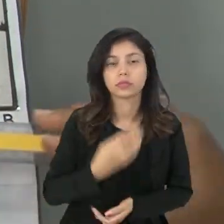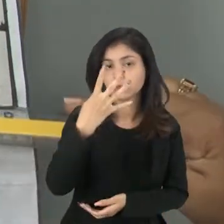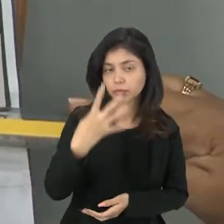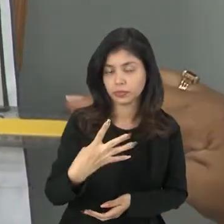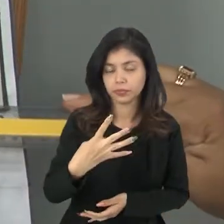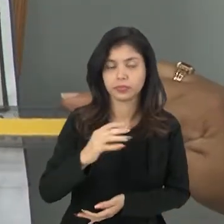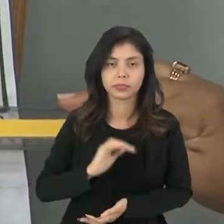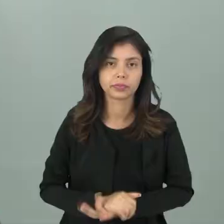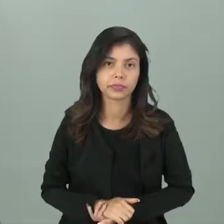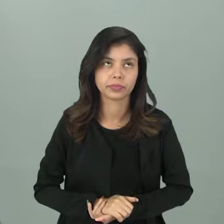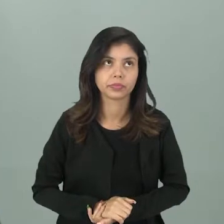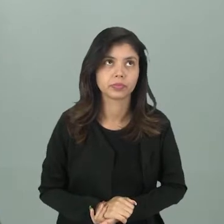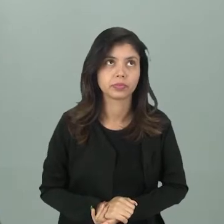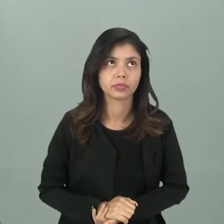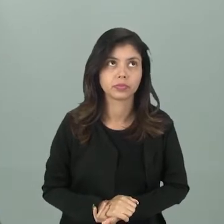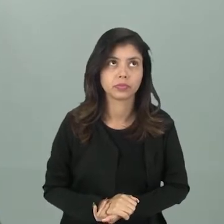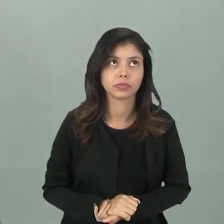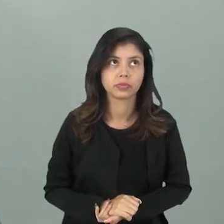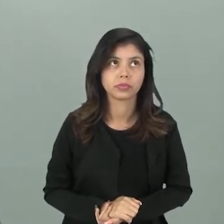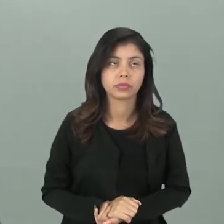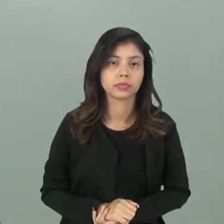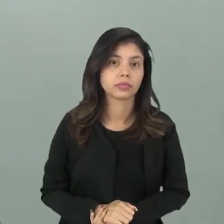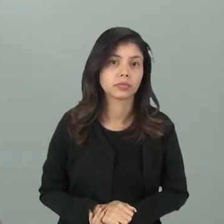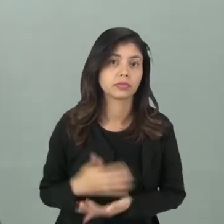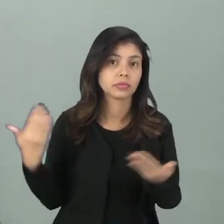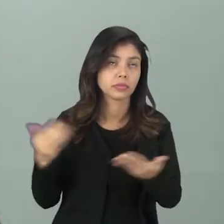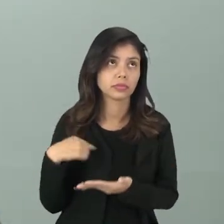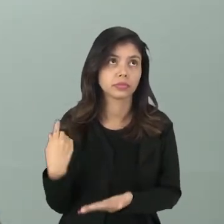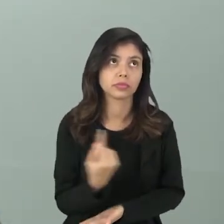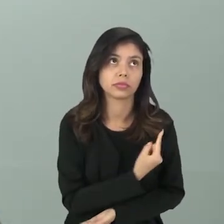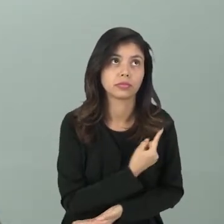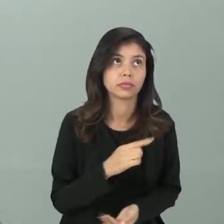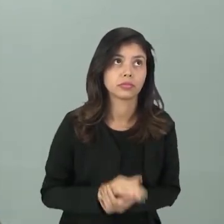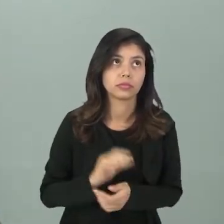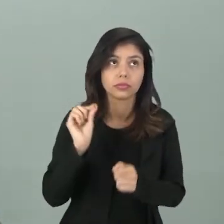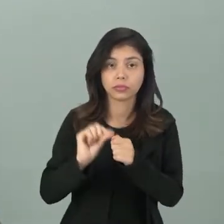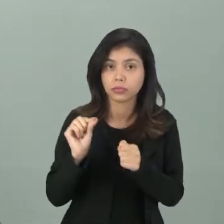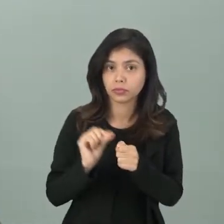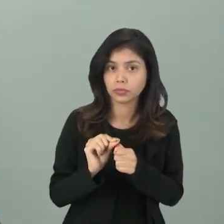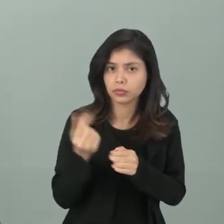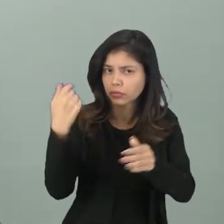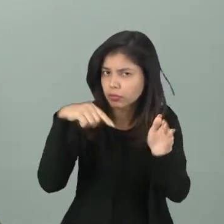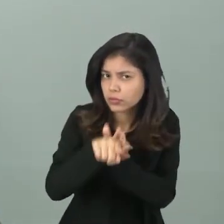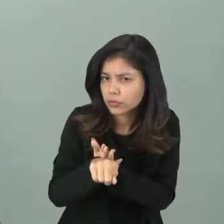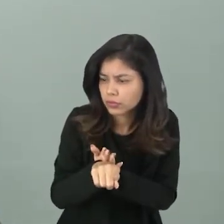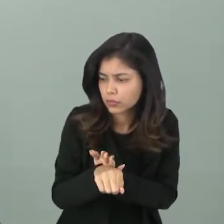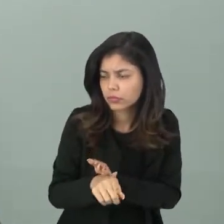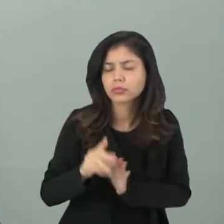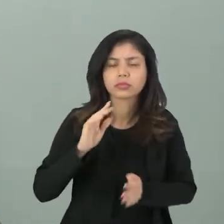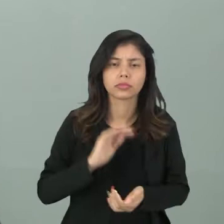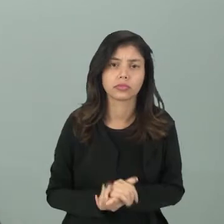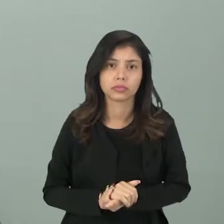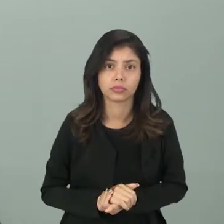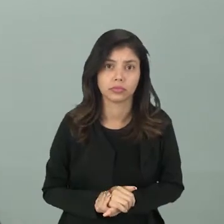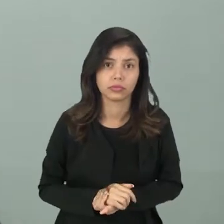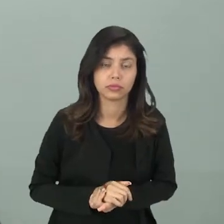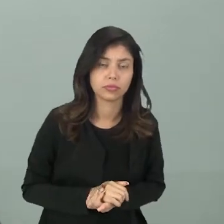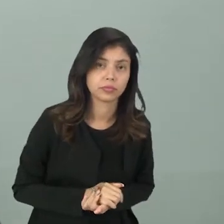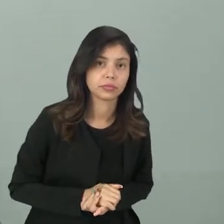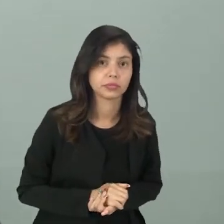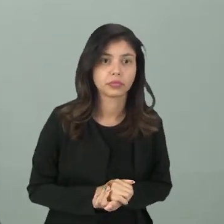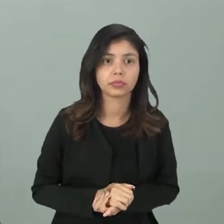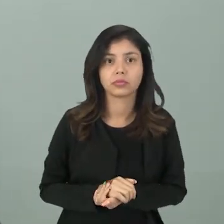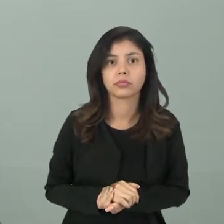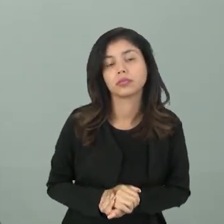Magali, 4 votos. Então, a gente vai agora fazer uns questionamentos e umas perguntas,